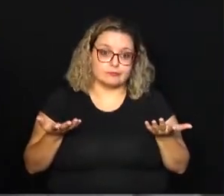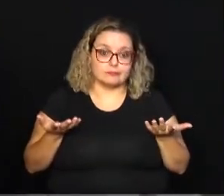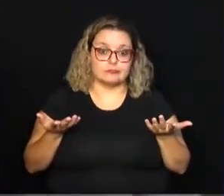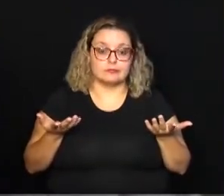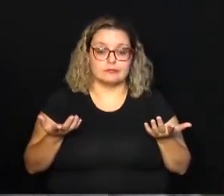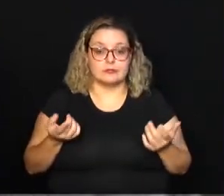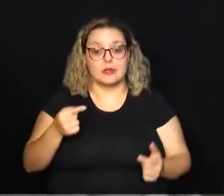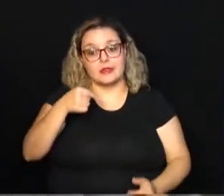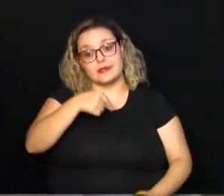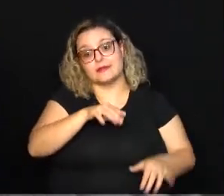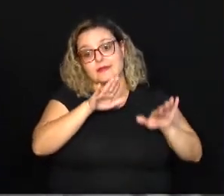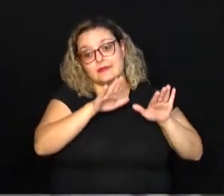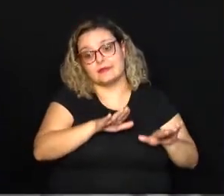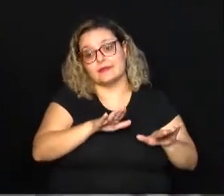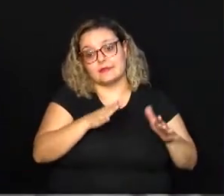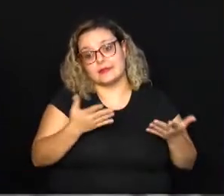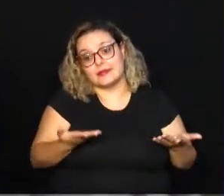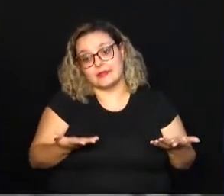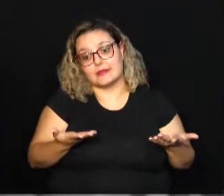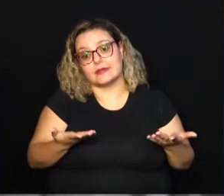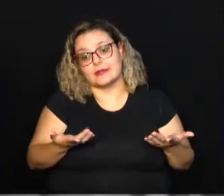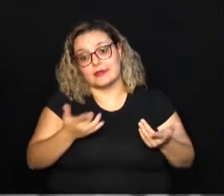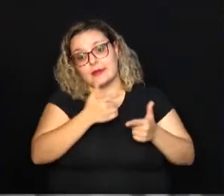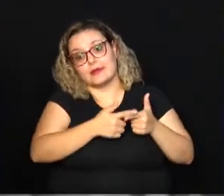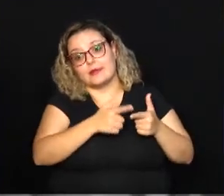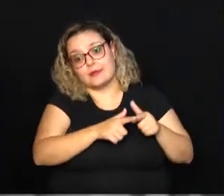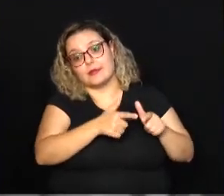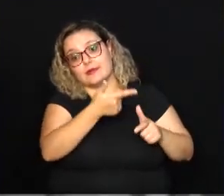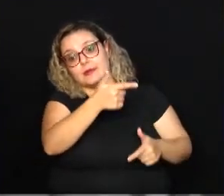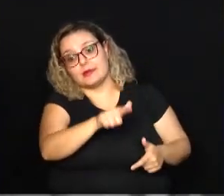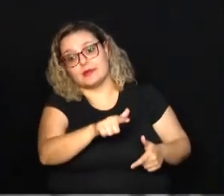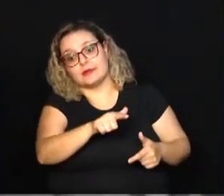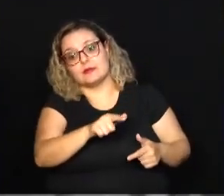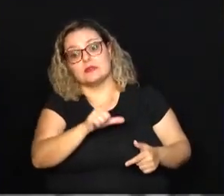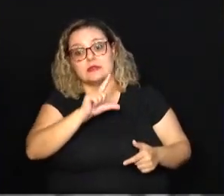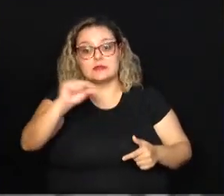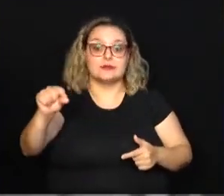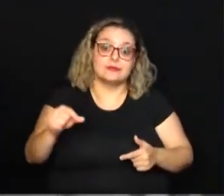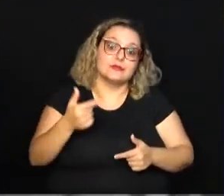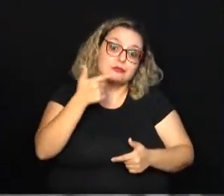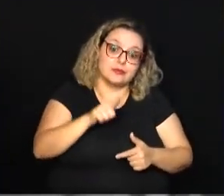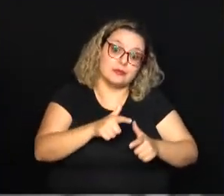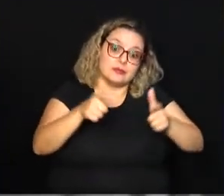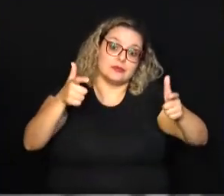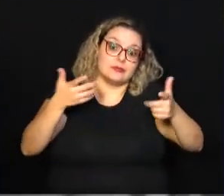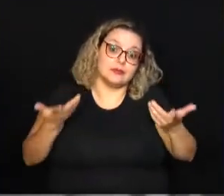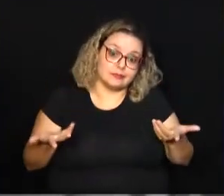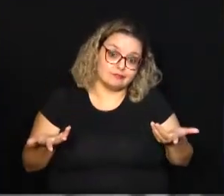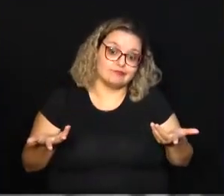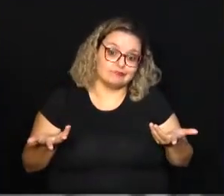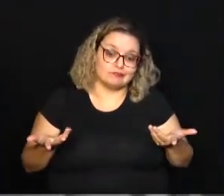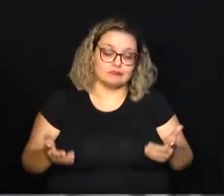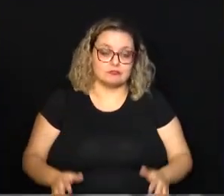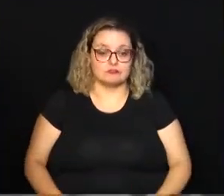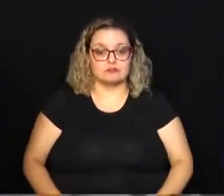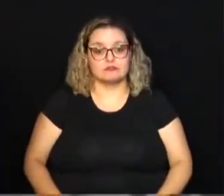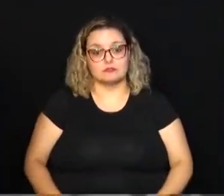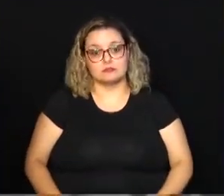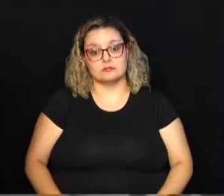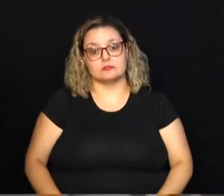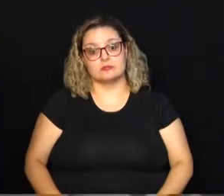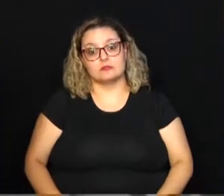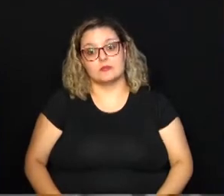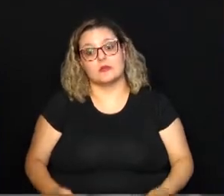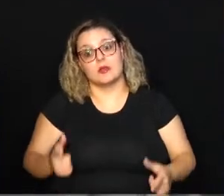pega, ficar... Então, tudo isso é uma série de fatores que está levando a complicações